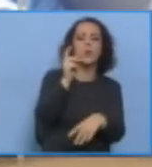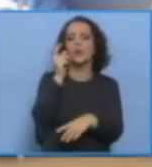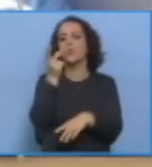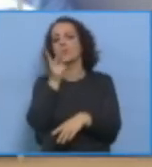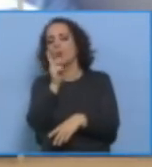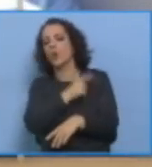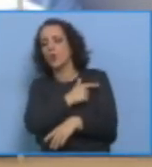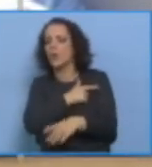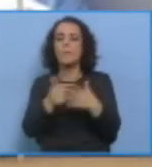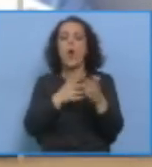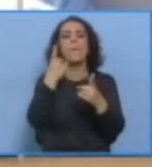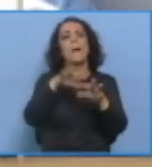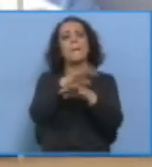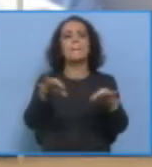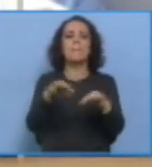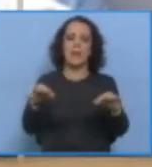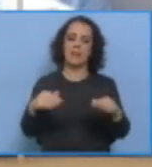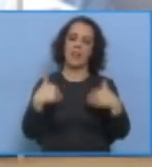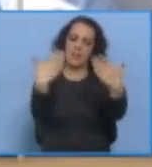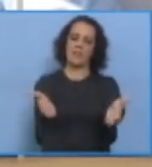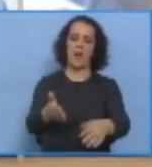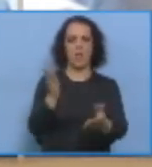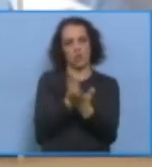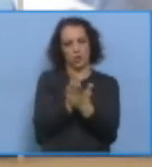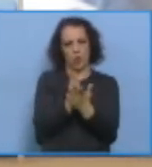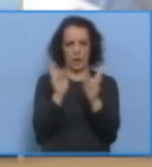diretor de turma, o que quer que seja, mas é uma prenda que entrega à direção da escola.